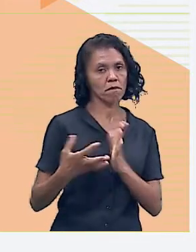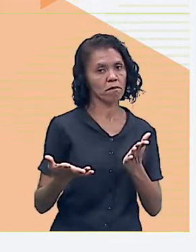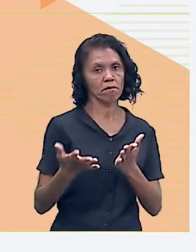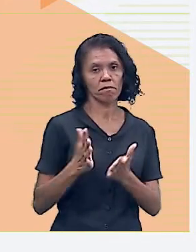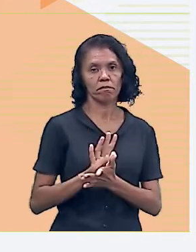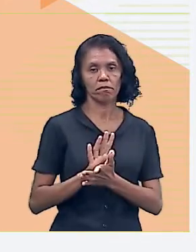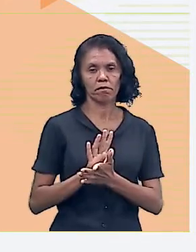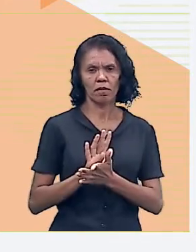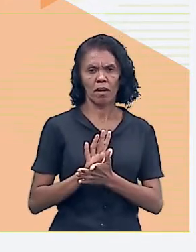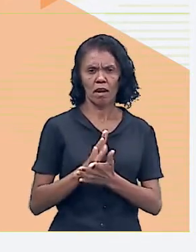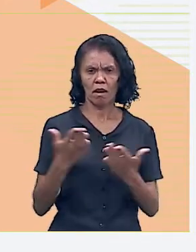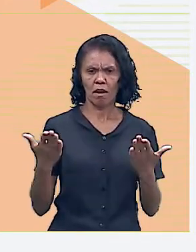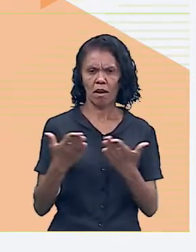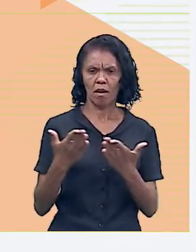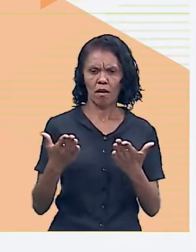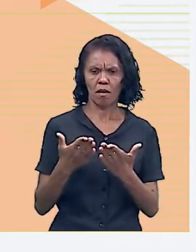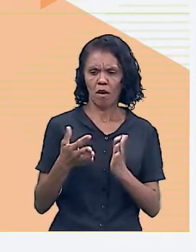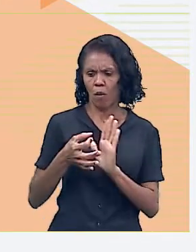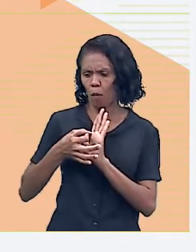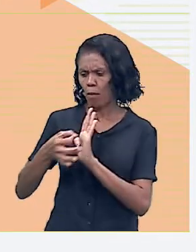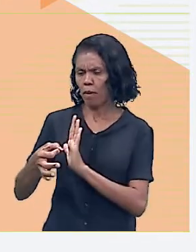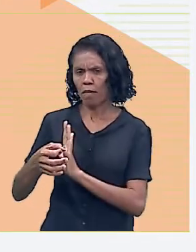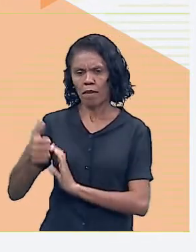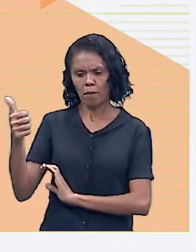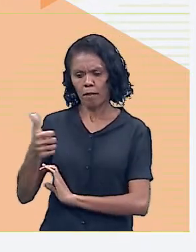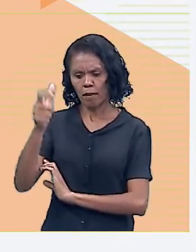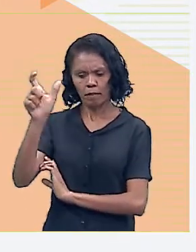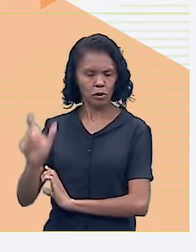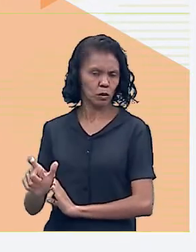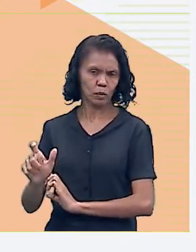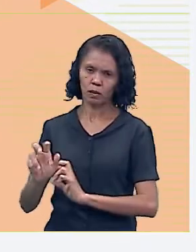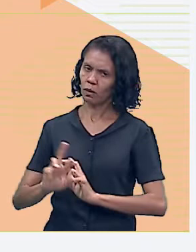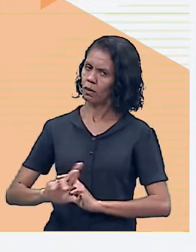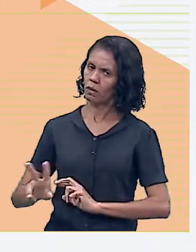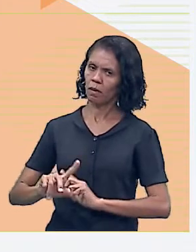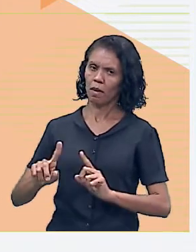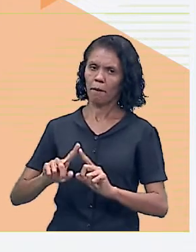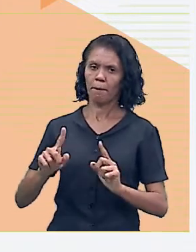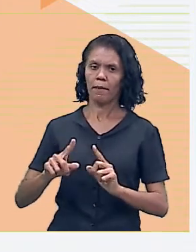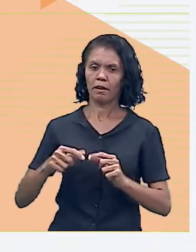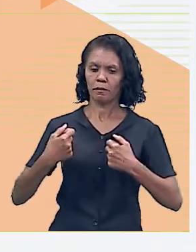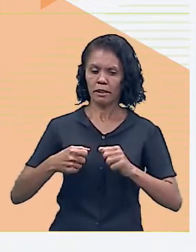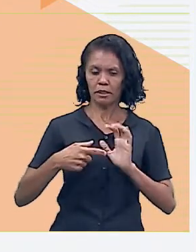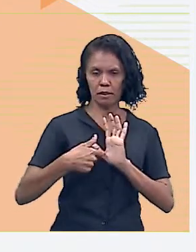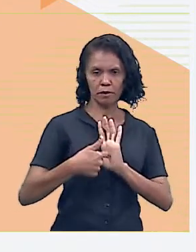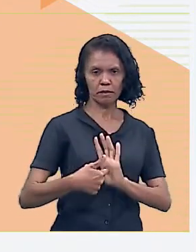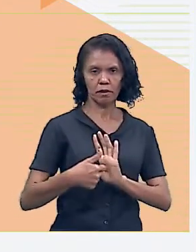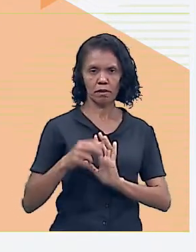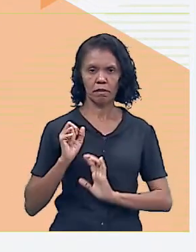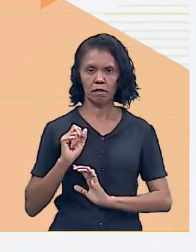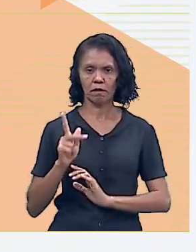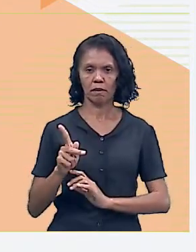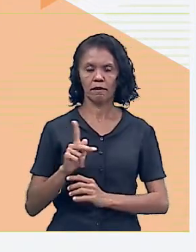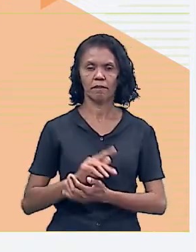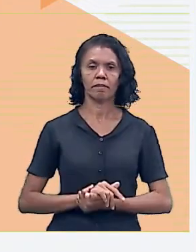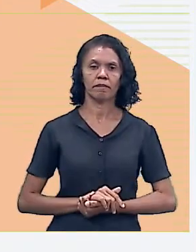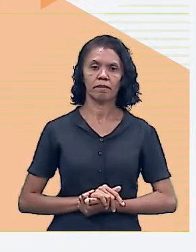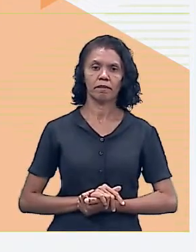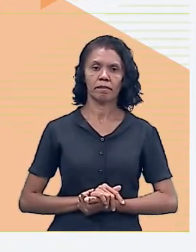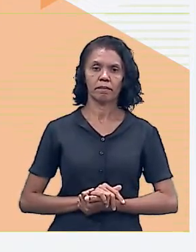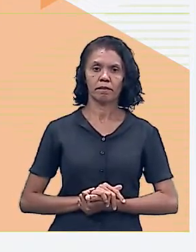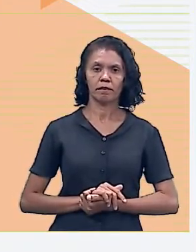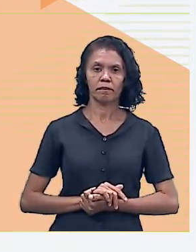certo você não vai apresentar sua opinião na primeira pessoa mas é necessário apresentar lá beleza então vamos lá